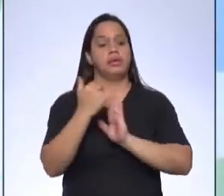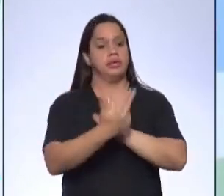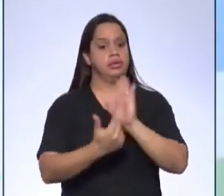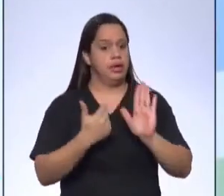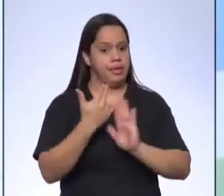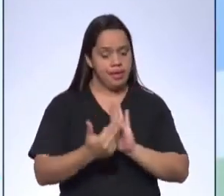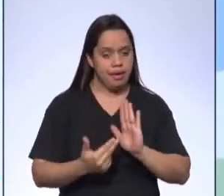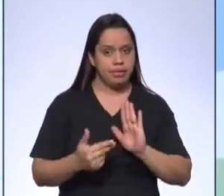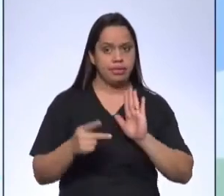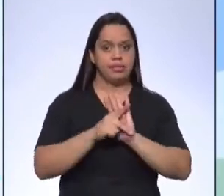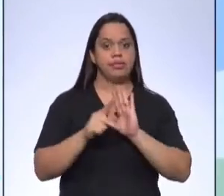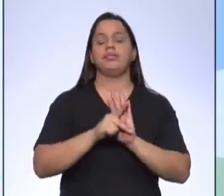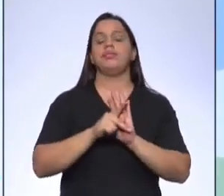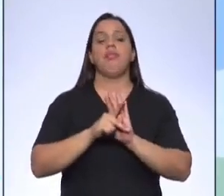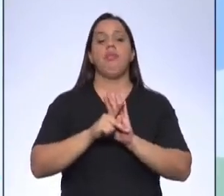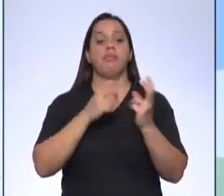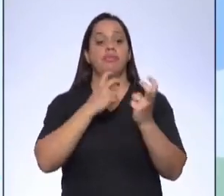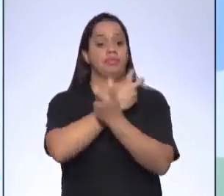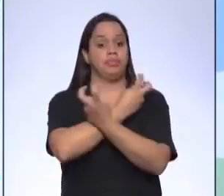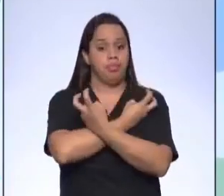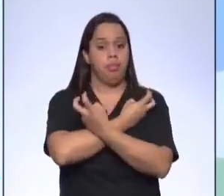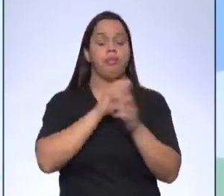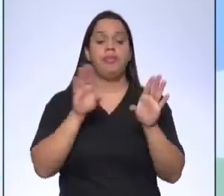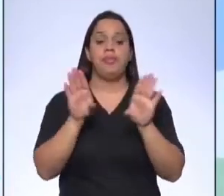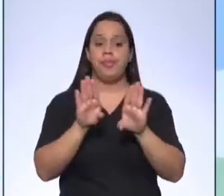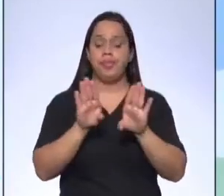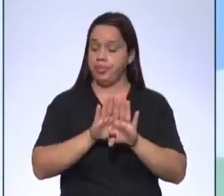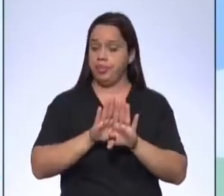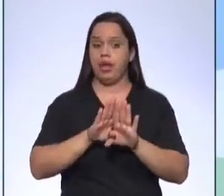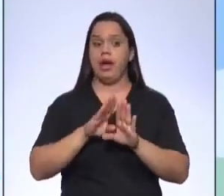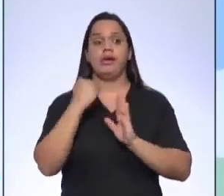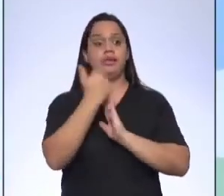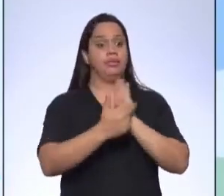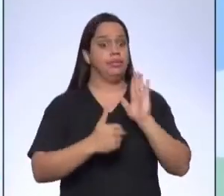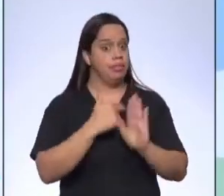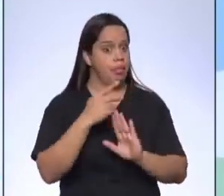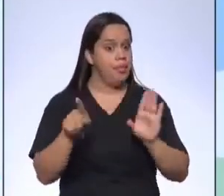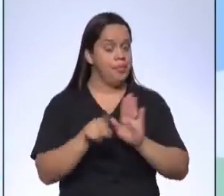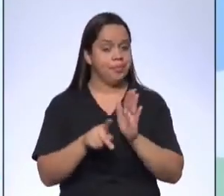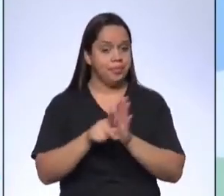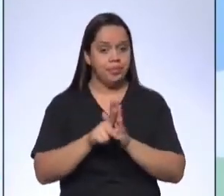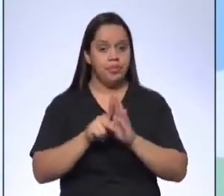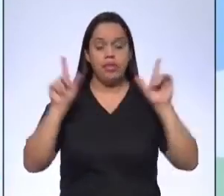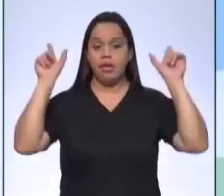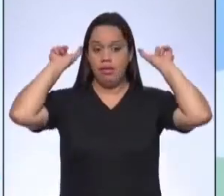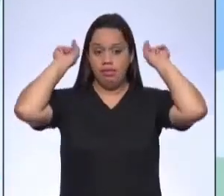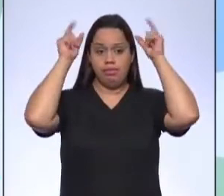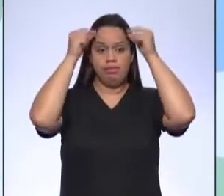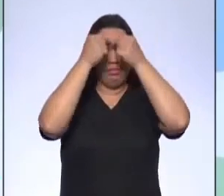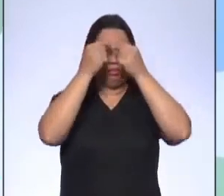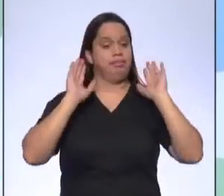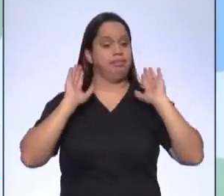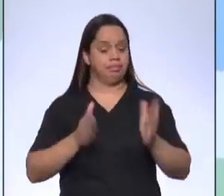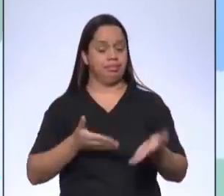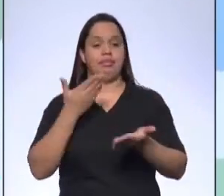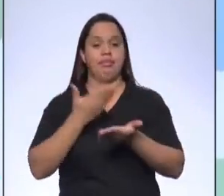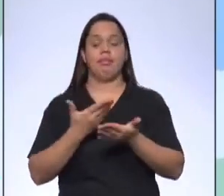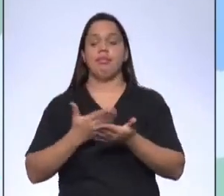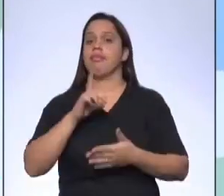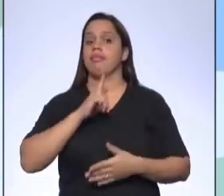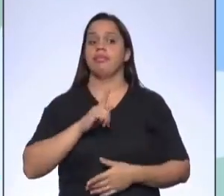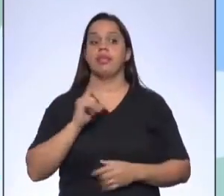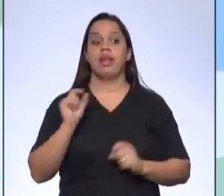máscara mortuária egípcia, imagem das máscaras gregas. Já estudamos que elas possuem um